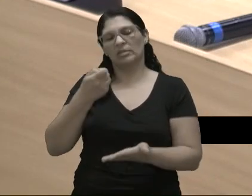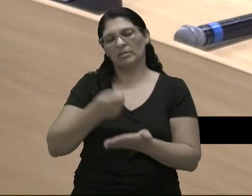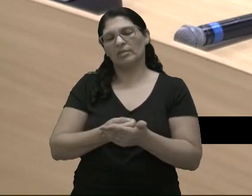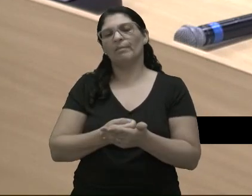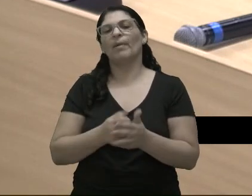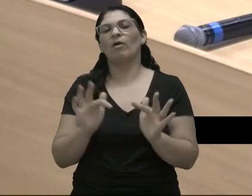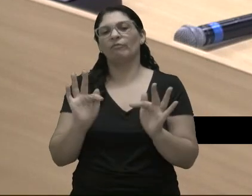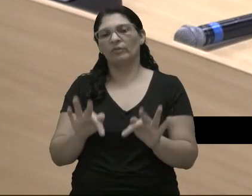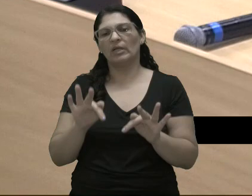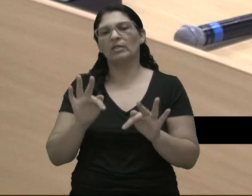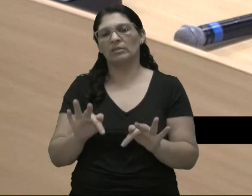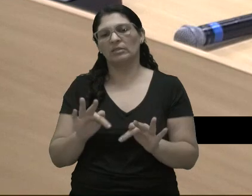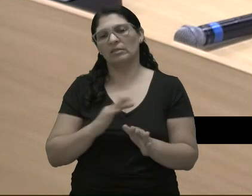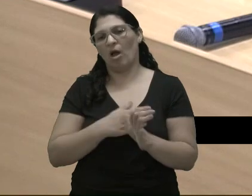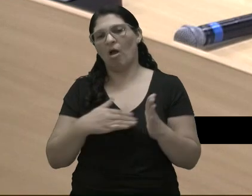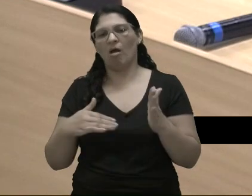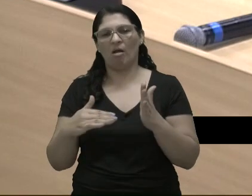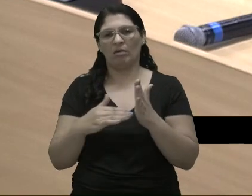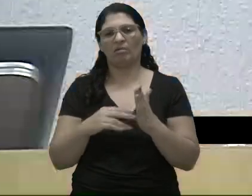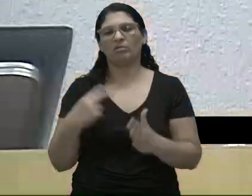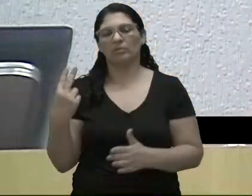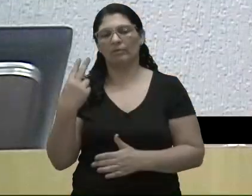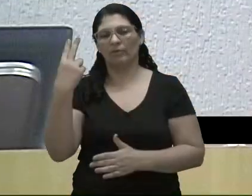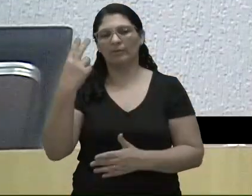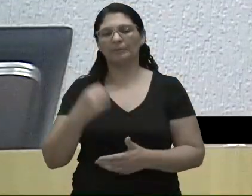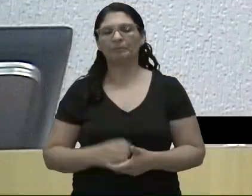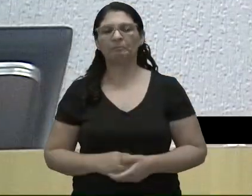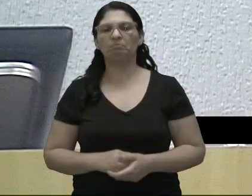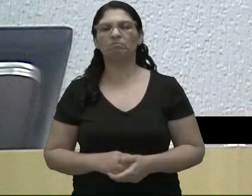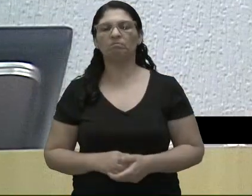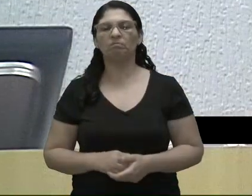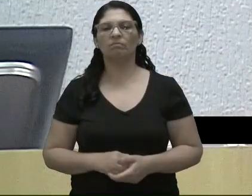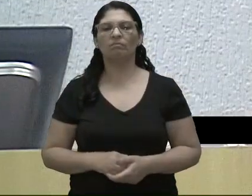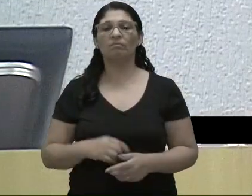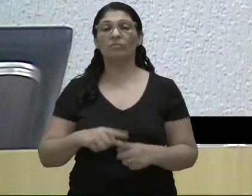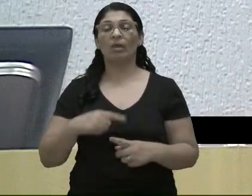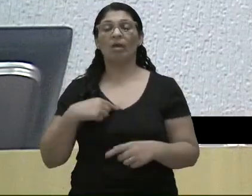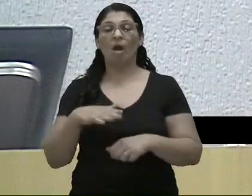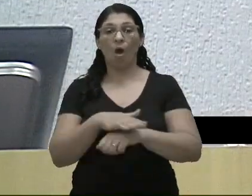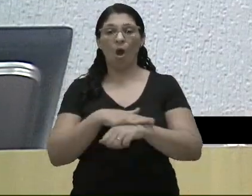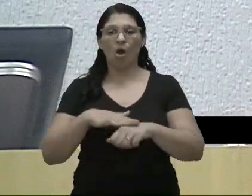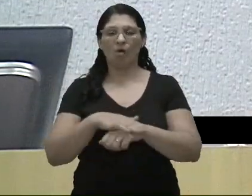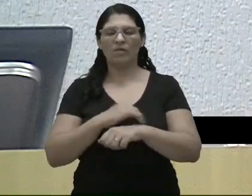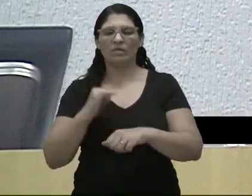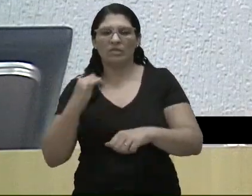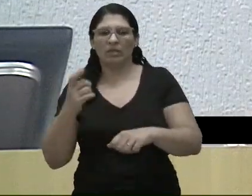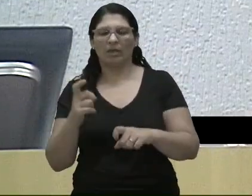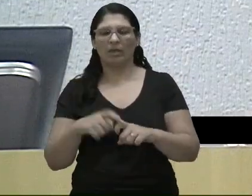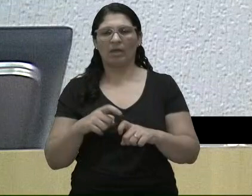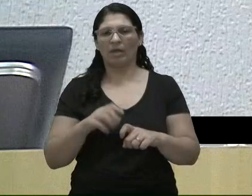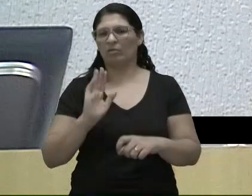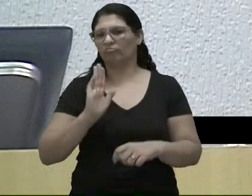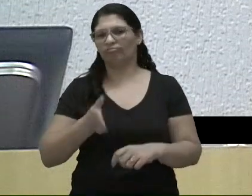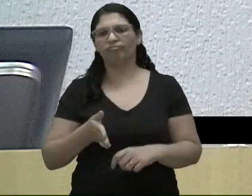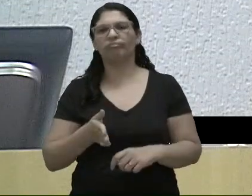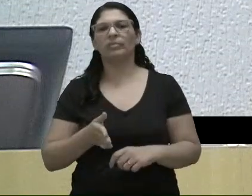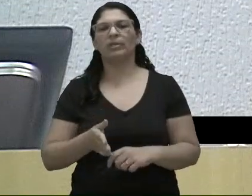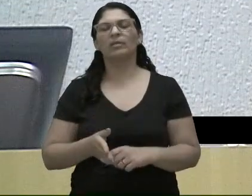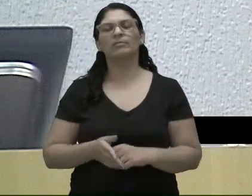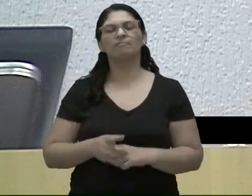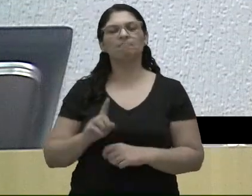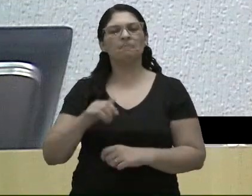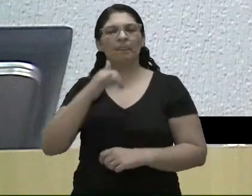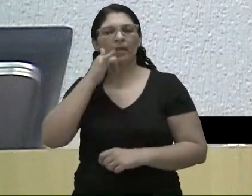esses outros 50%. Porque há uma fala, eu fui conversar com alguns médicos, há uma fala dos